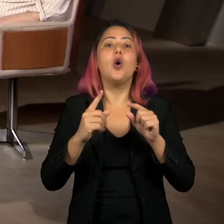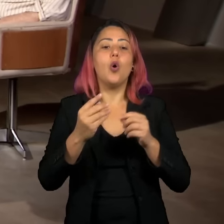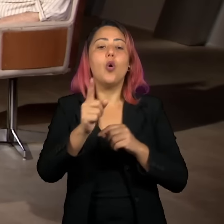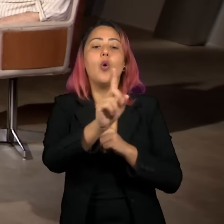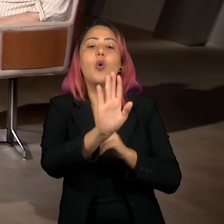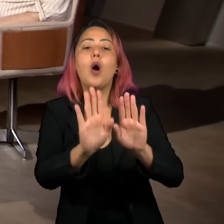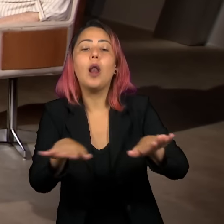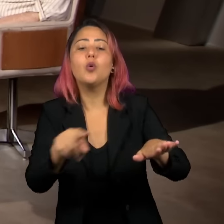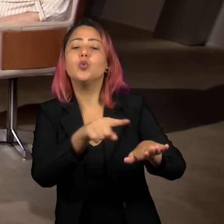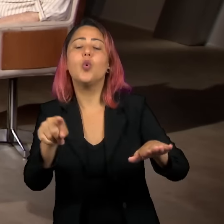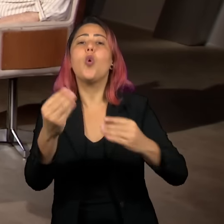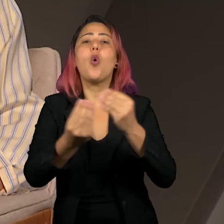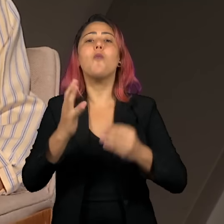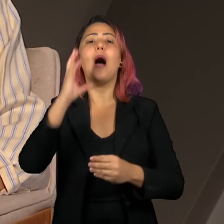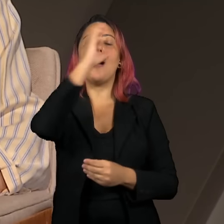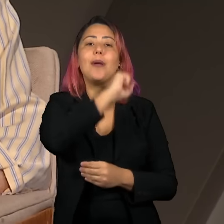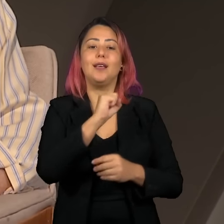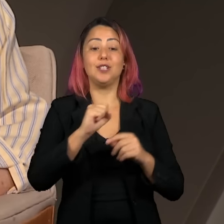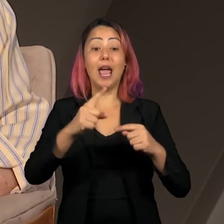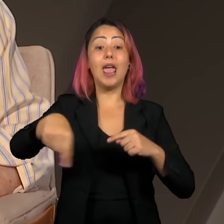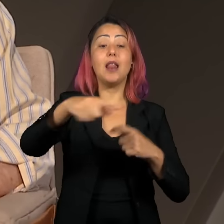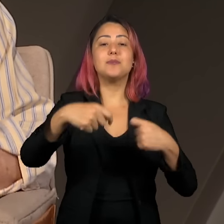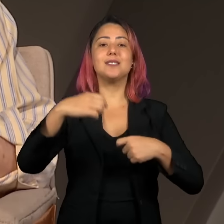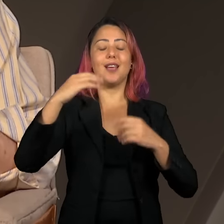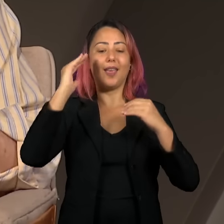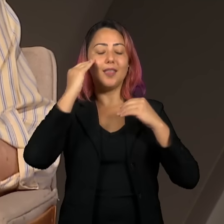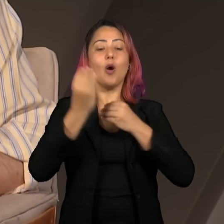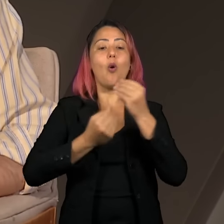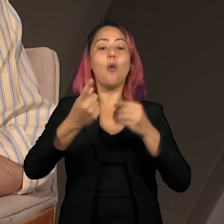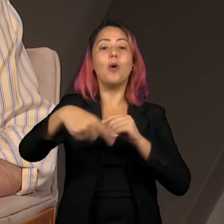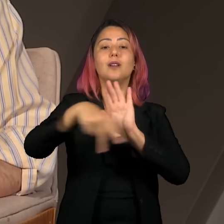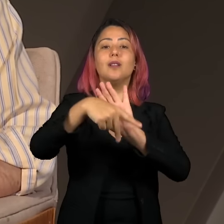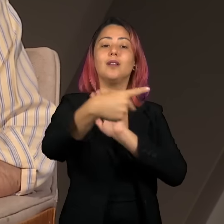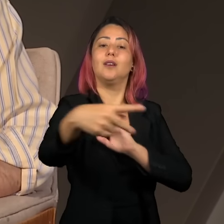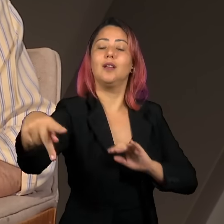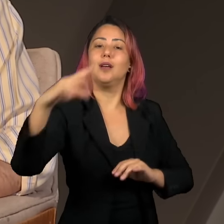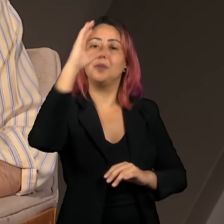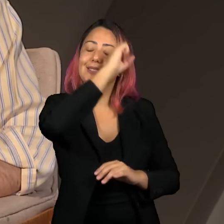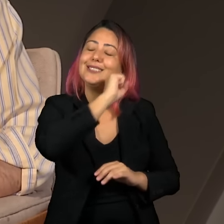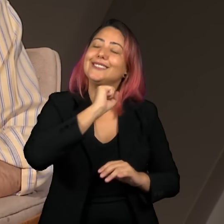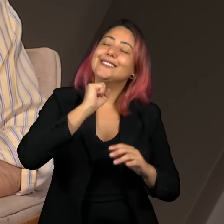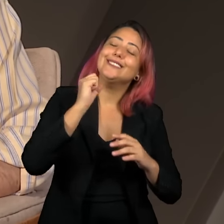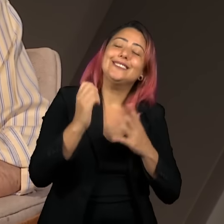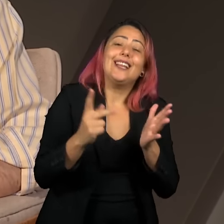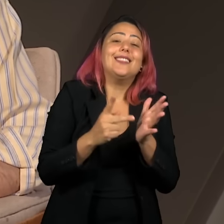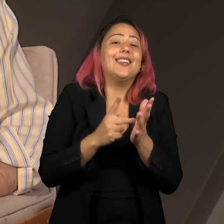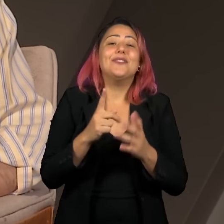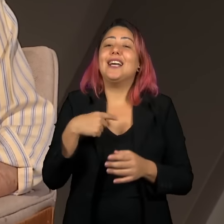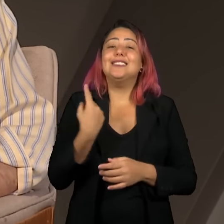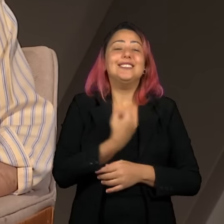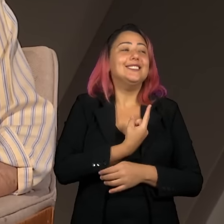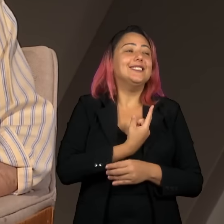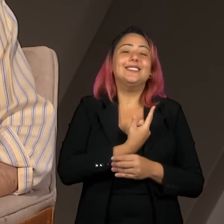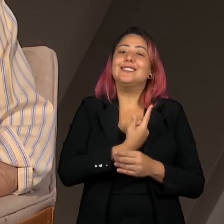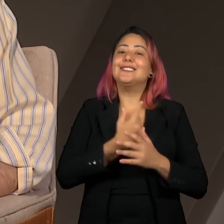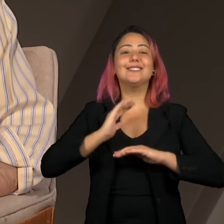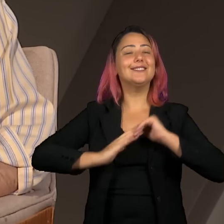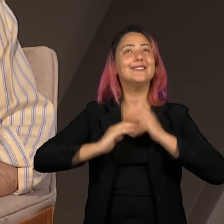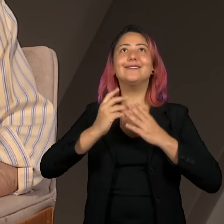estamos transferindo Inclusive essa questão do aprender ainda a gente tem que qualificar essa questão do